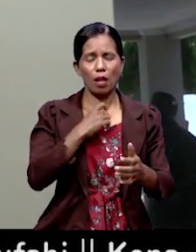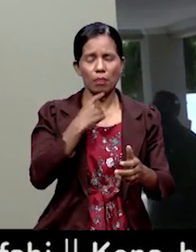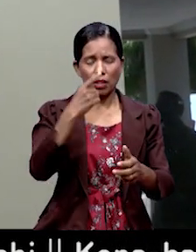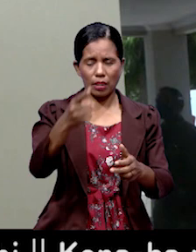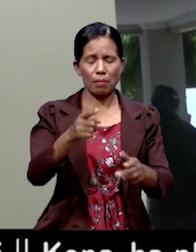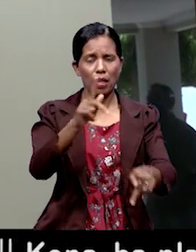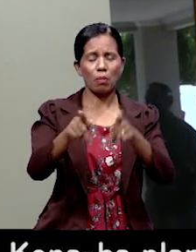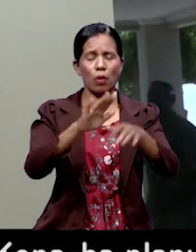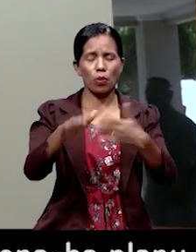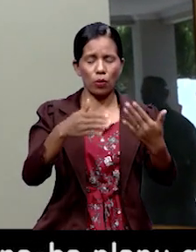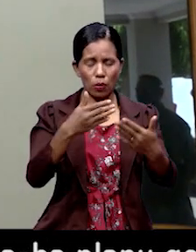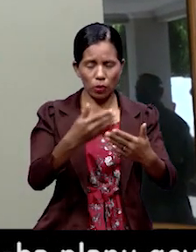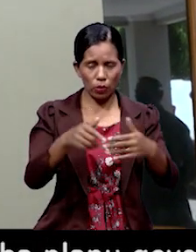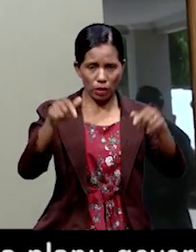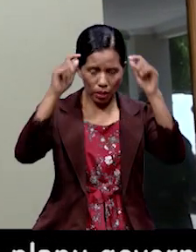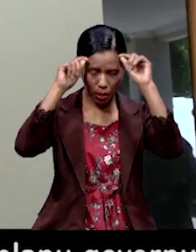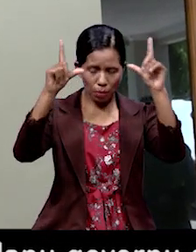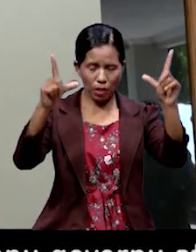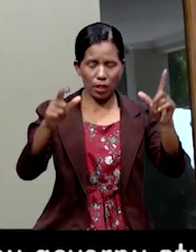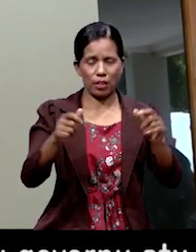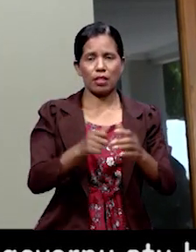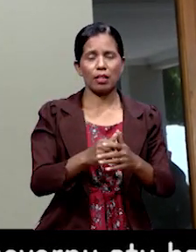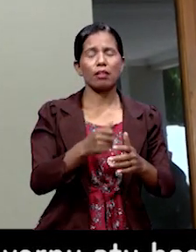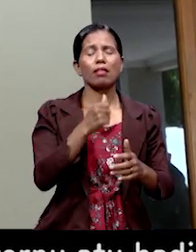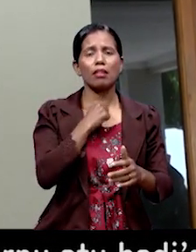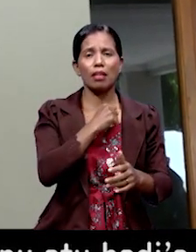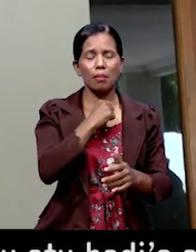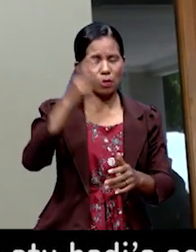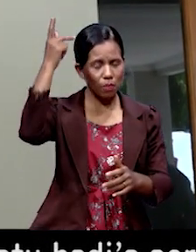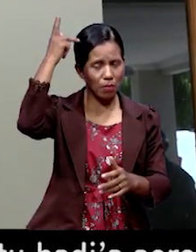Timor am papa hemu de cafe Timor sim bela tete ba